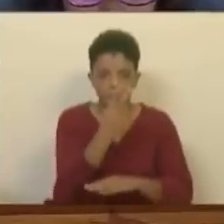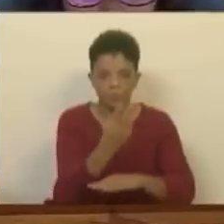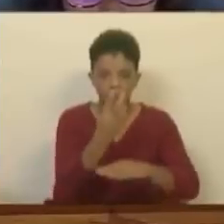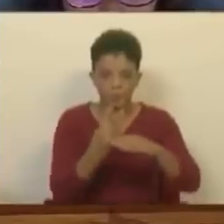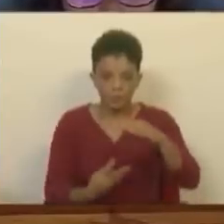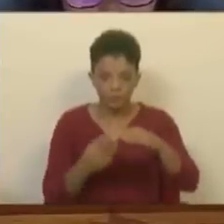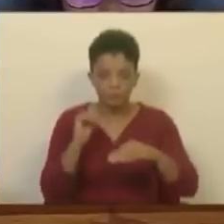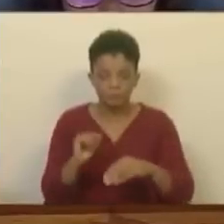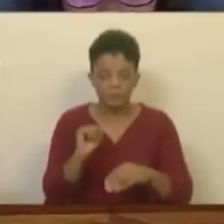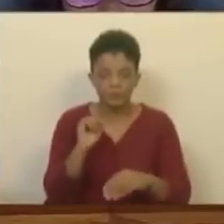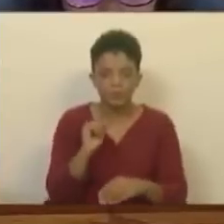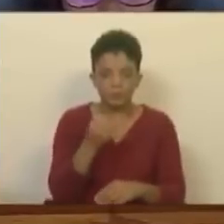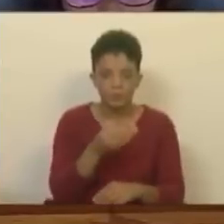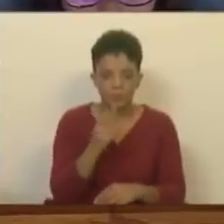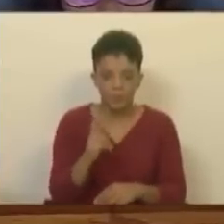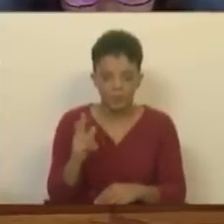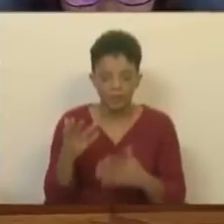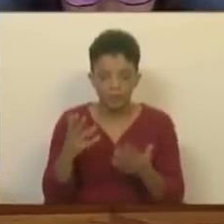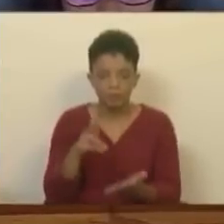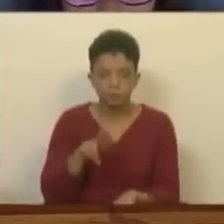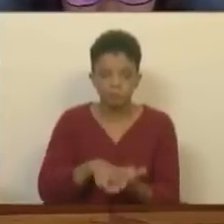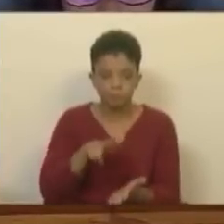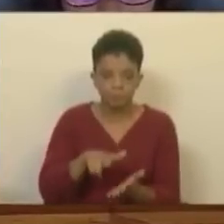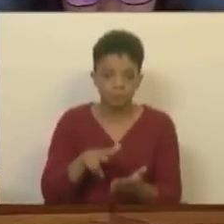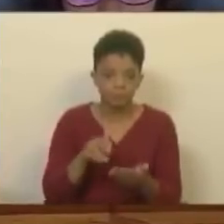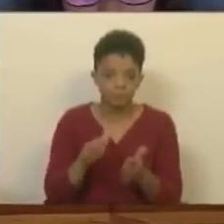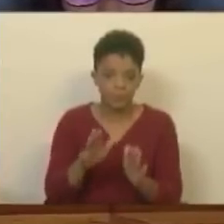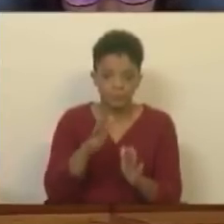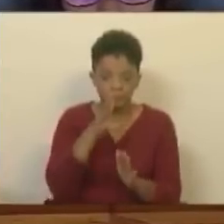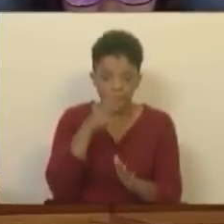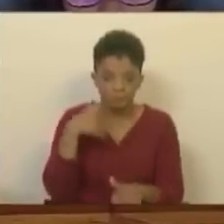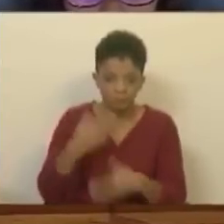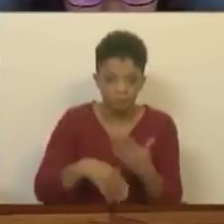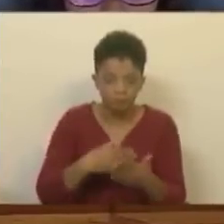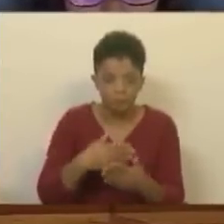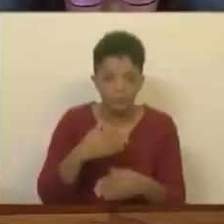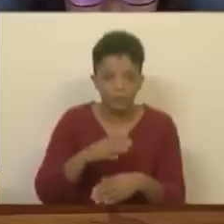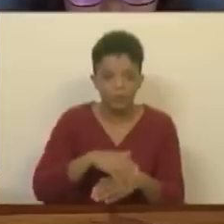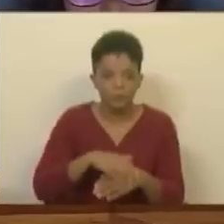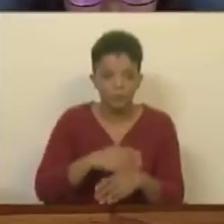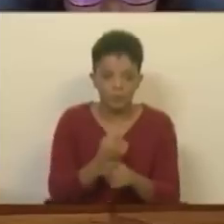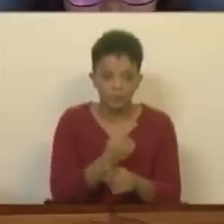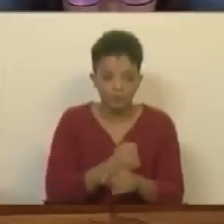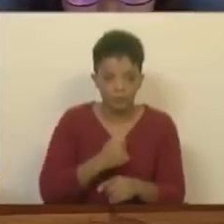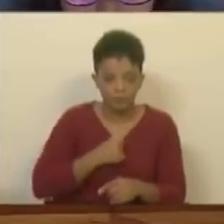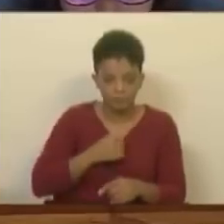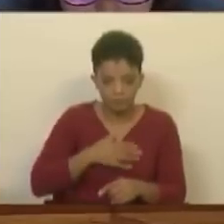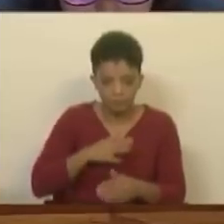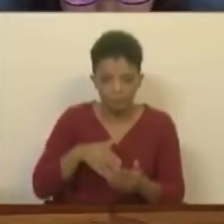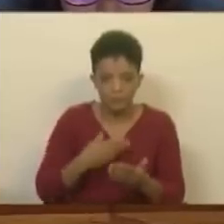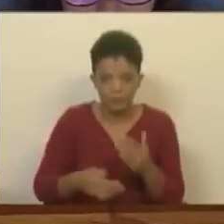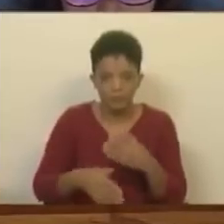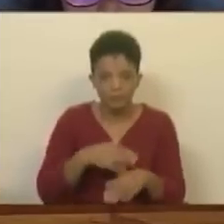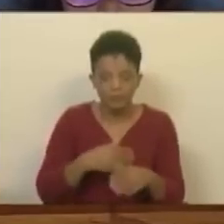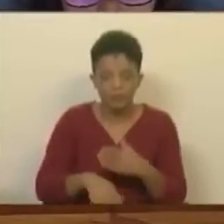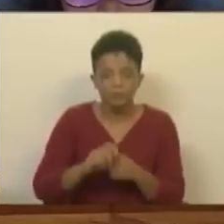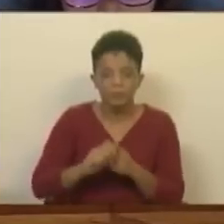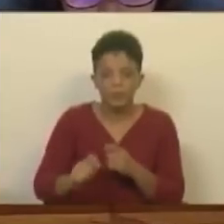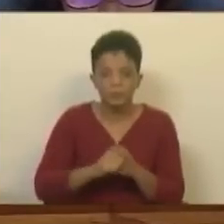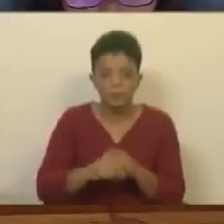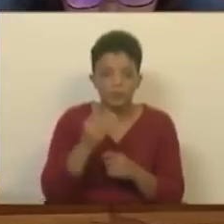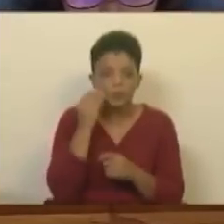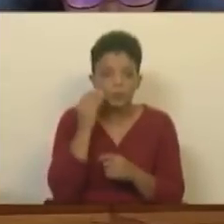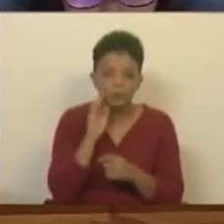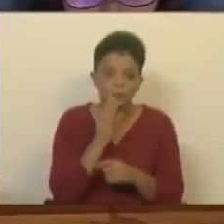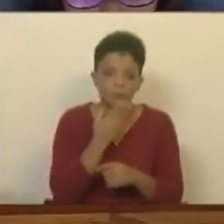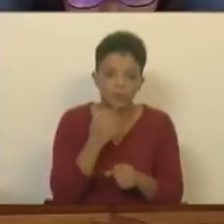das verbas do Pr já estão neste momento a prejudicados infelizmente estão em execução pela identidades a quem compete executar e os pagamentos são